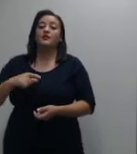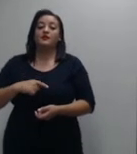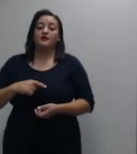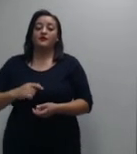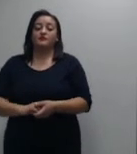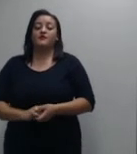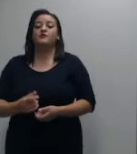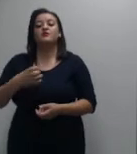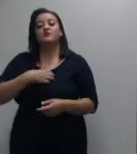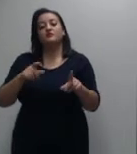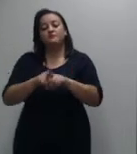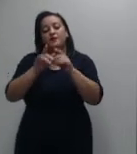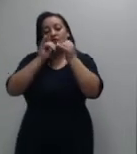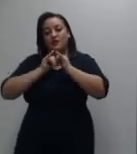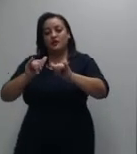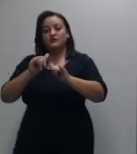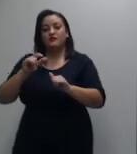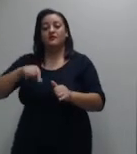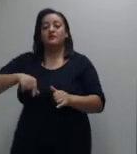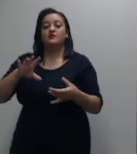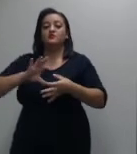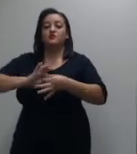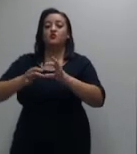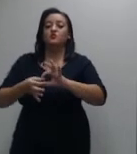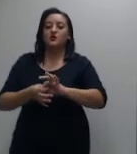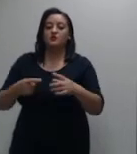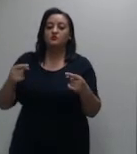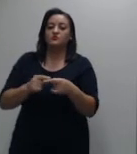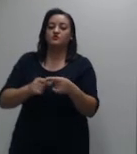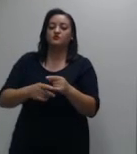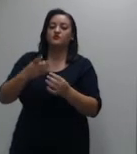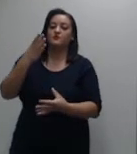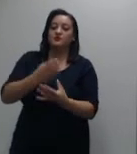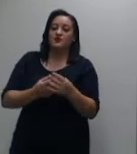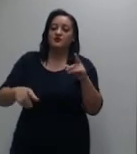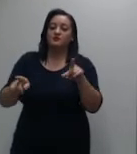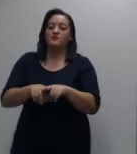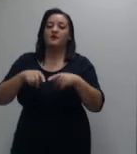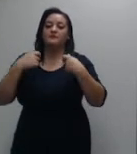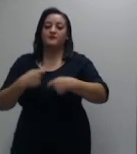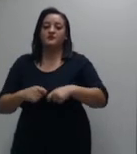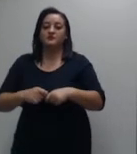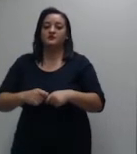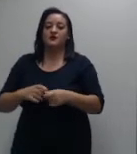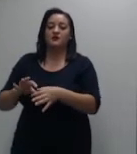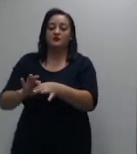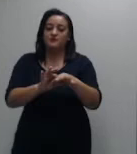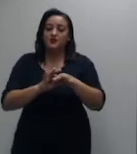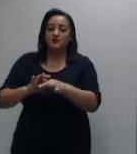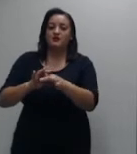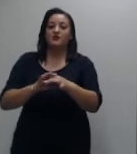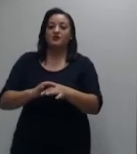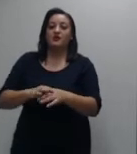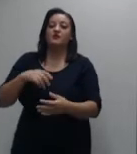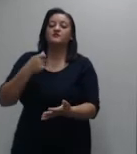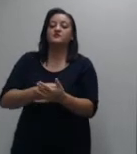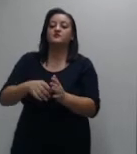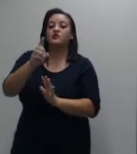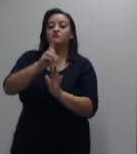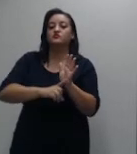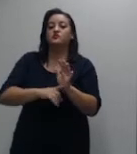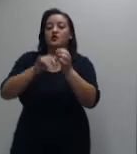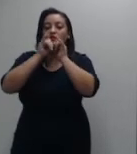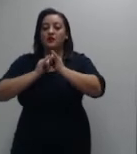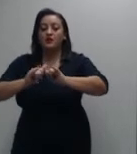principalmente é para o texto o endereço para o pessoal deve estar atrelado ao cumprimento dos direitos declarados